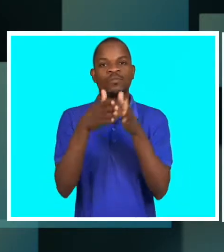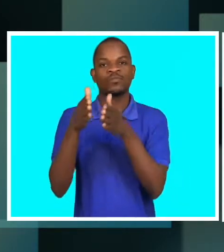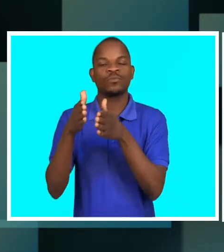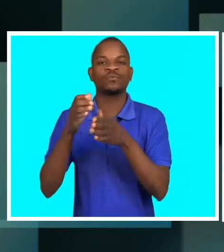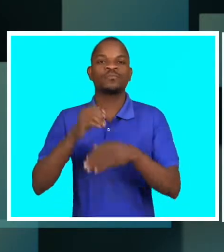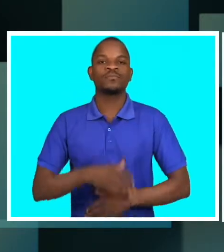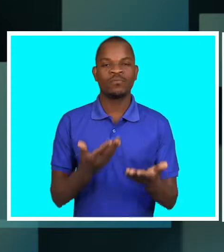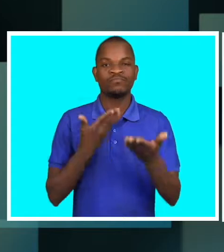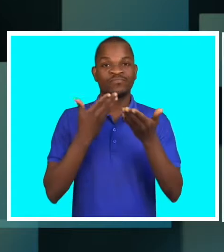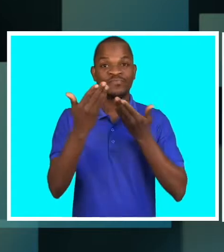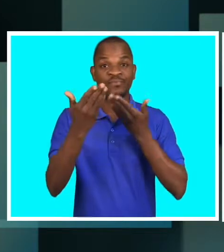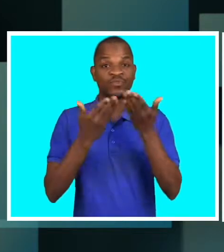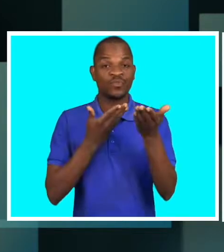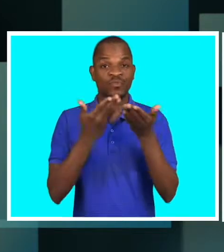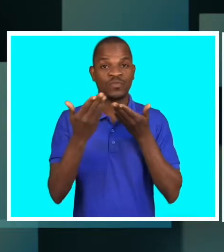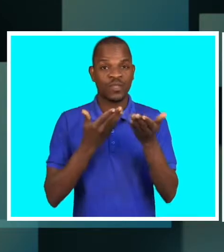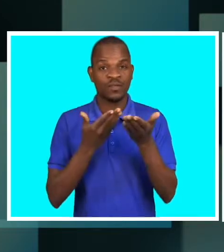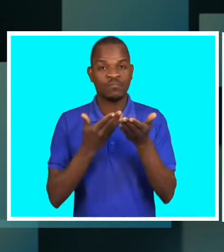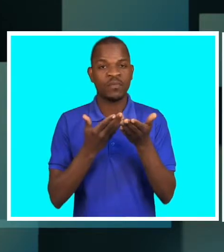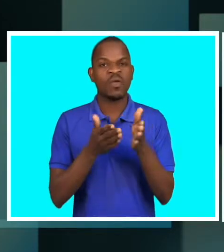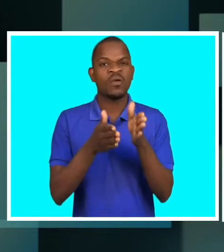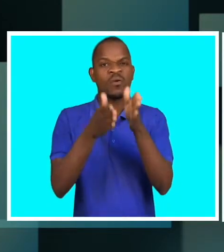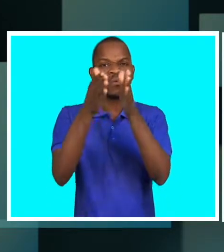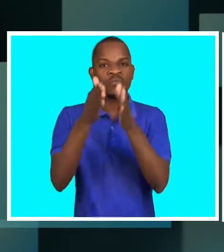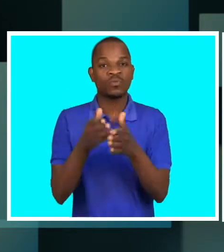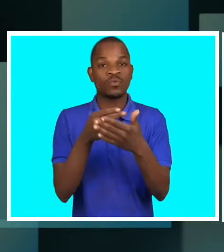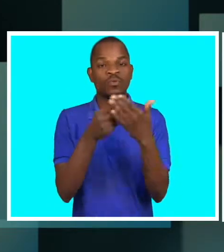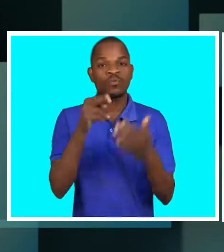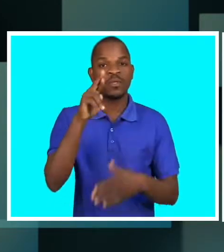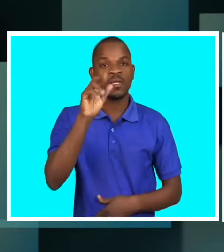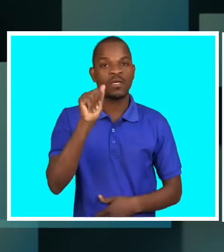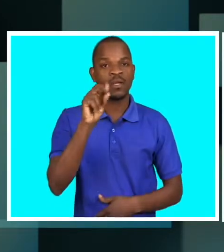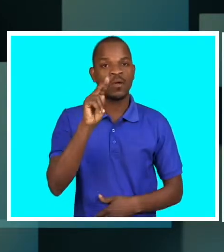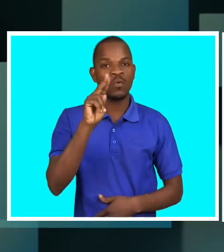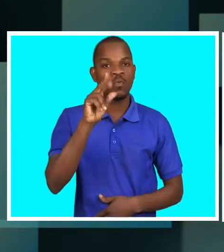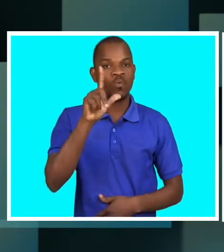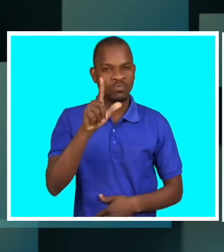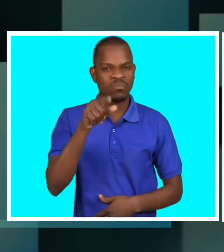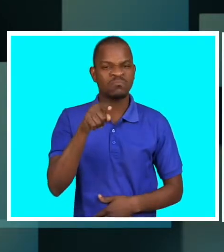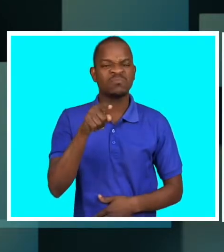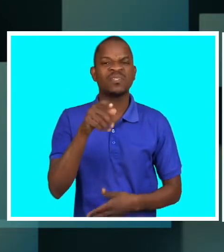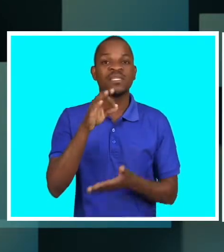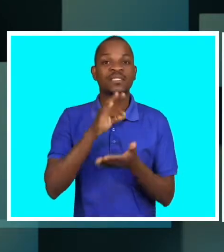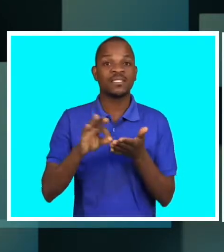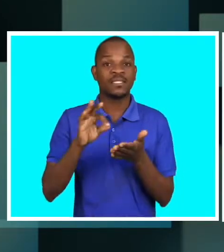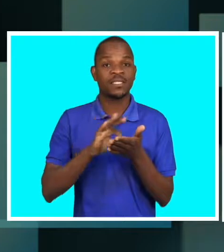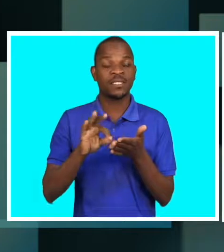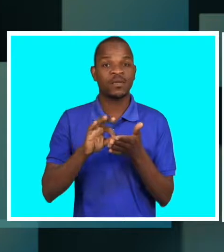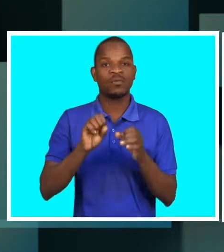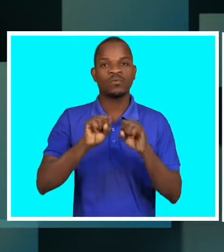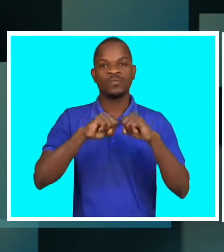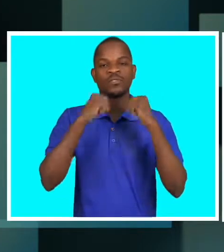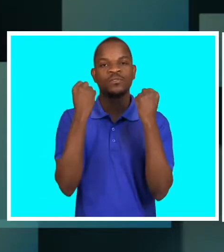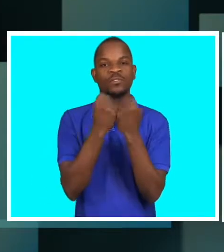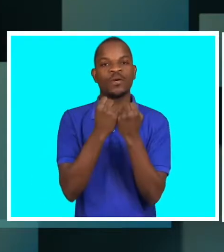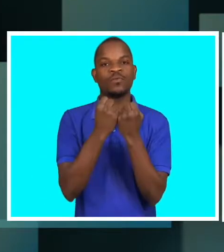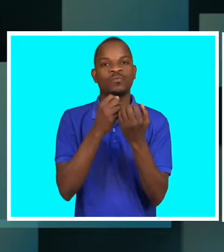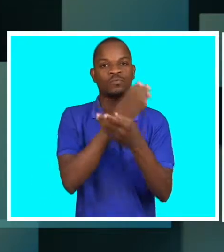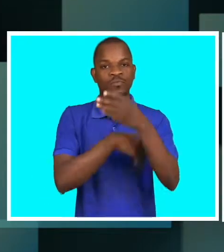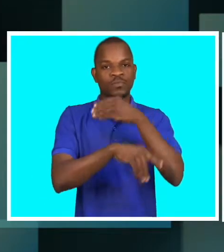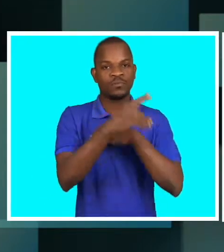seis pessoas. Vamos conversar com Raul Saíd que ele é secretário